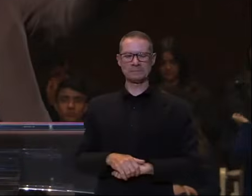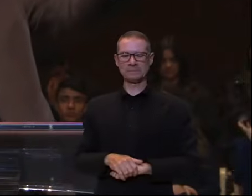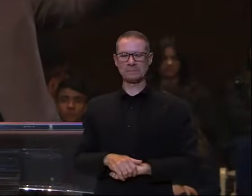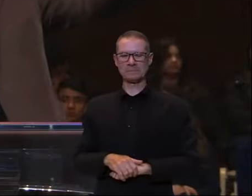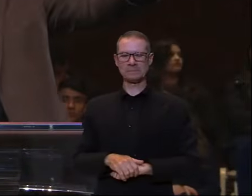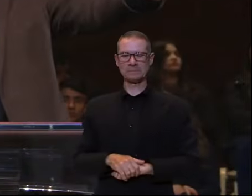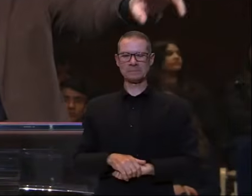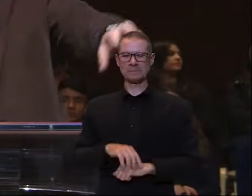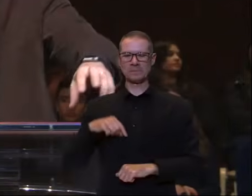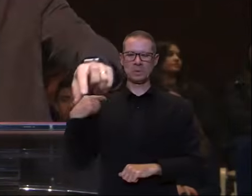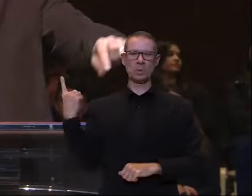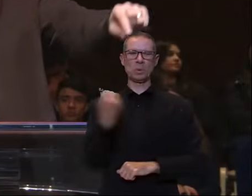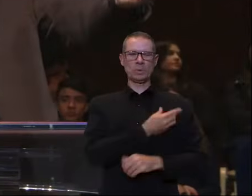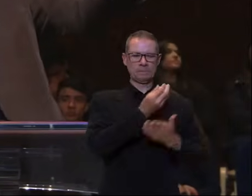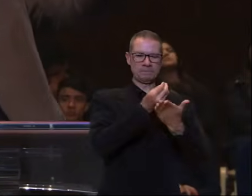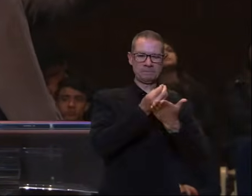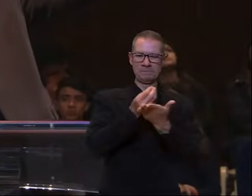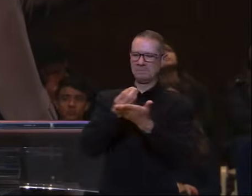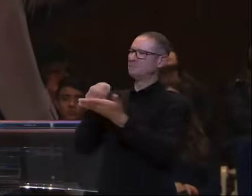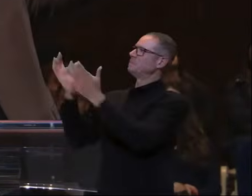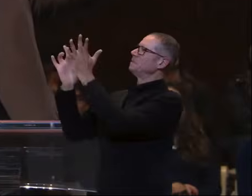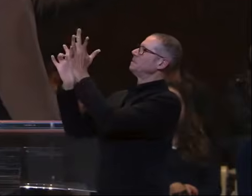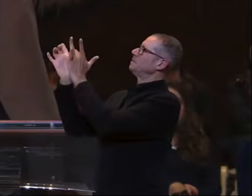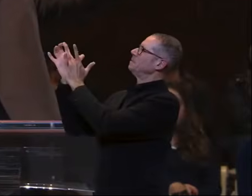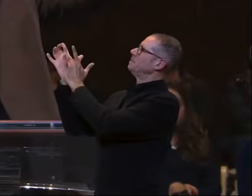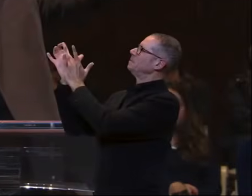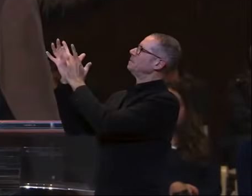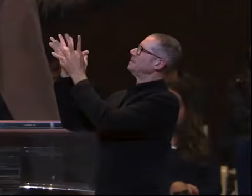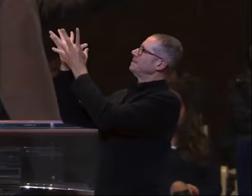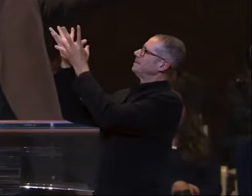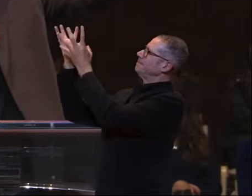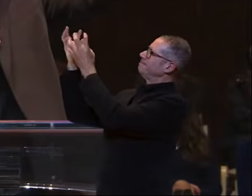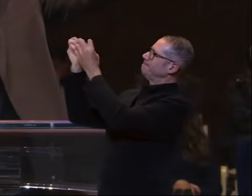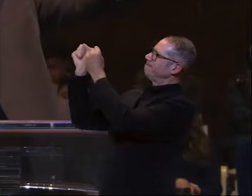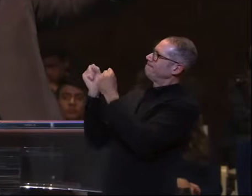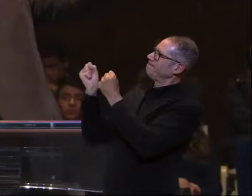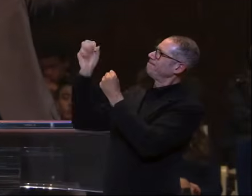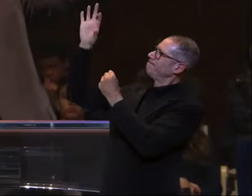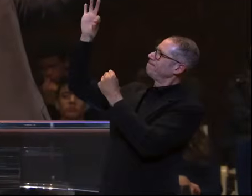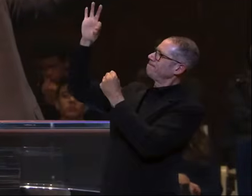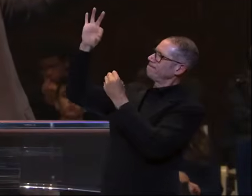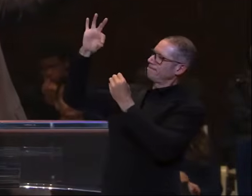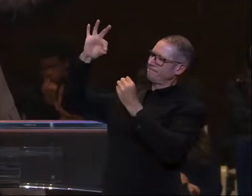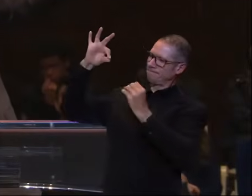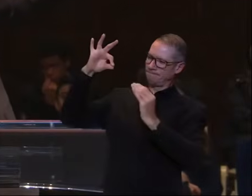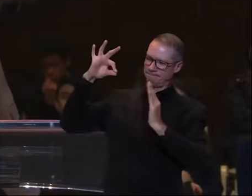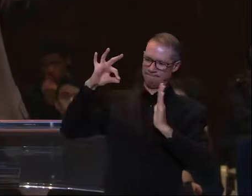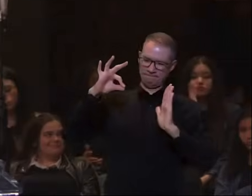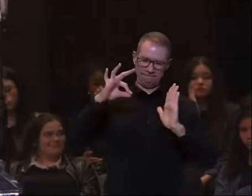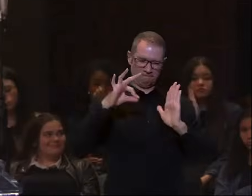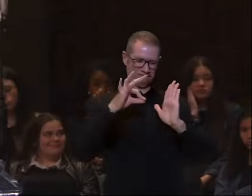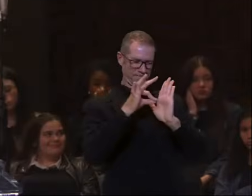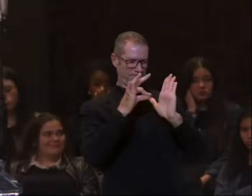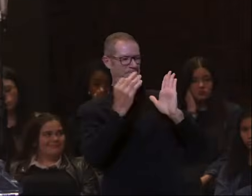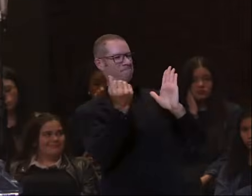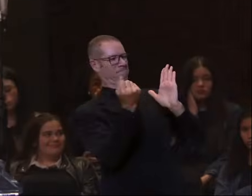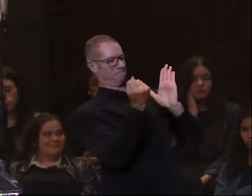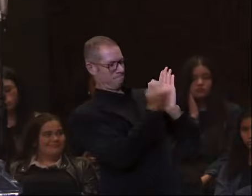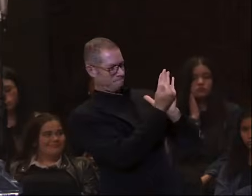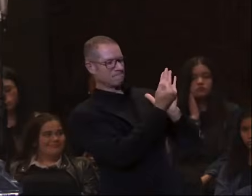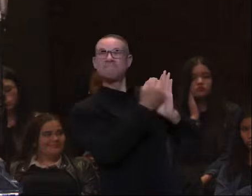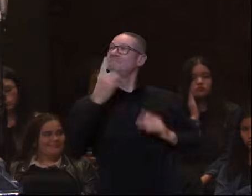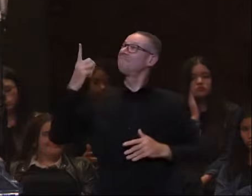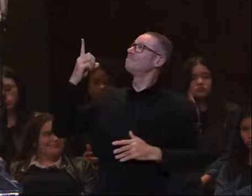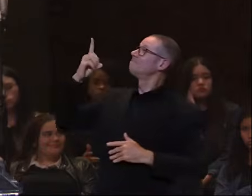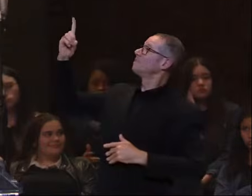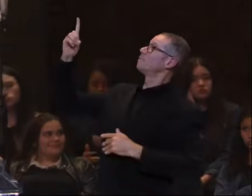Quando entregamos a vida para Jesus, recebemos o selo do Espírito Santo, a marca de Deus